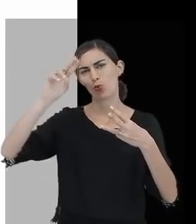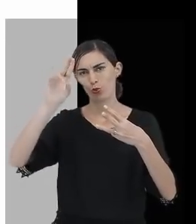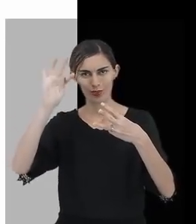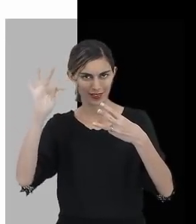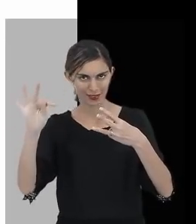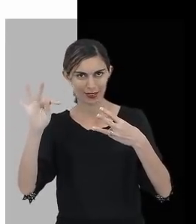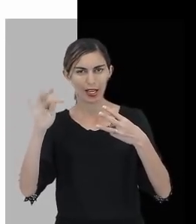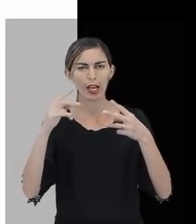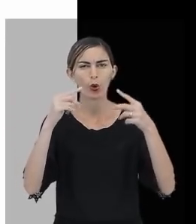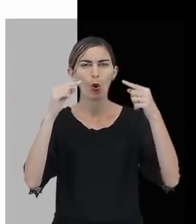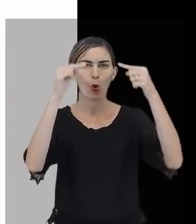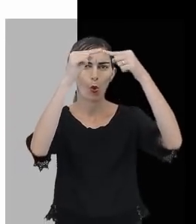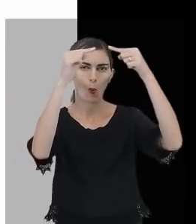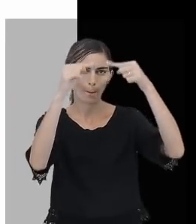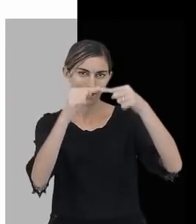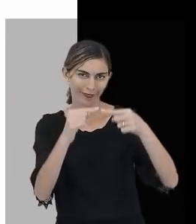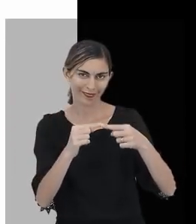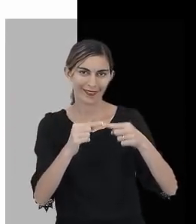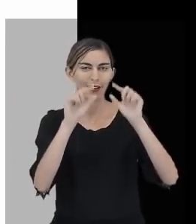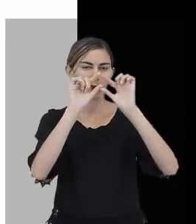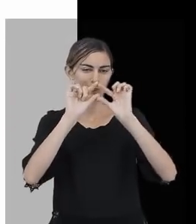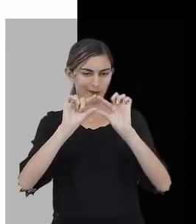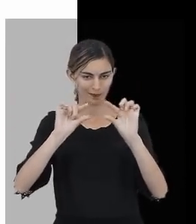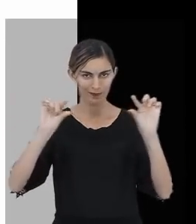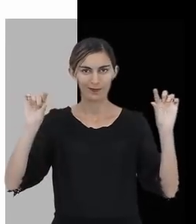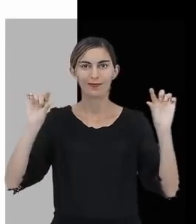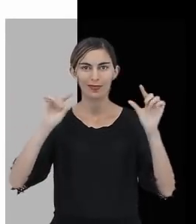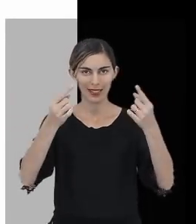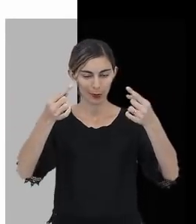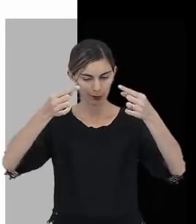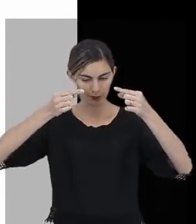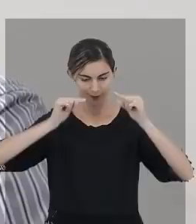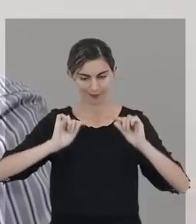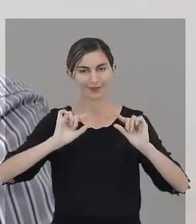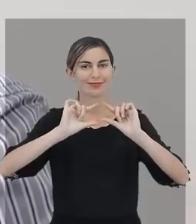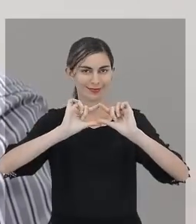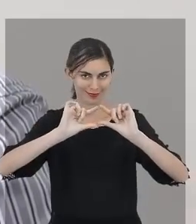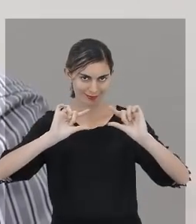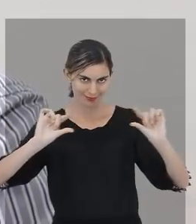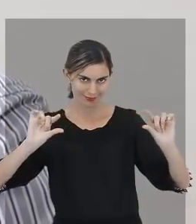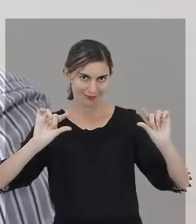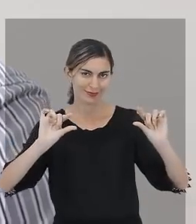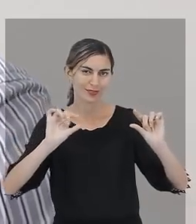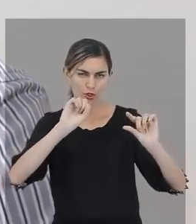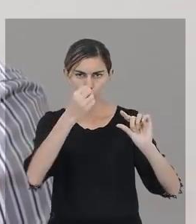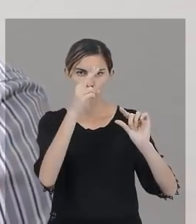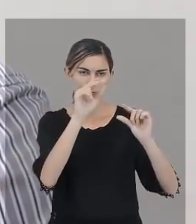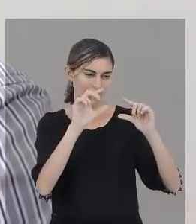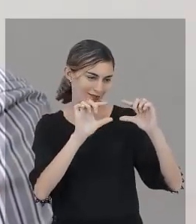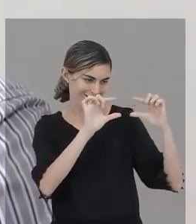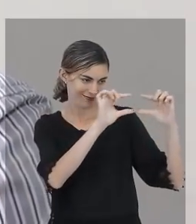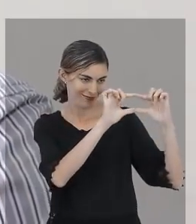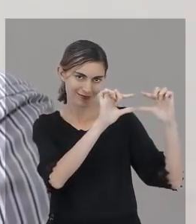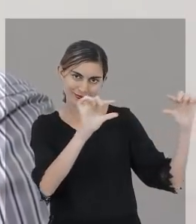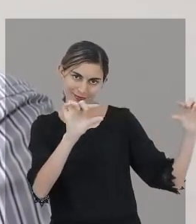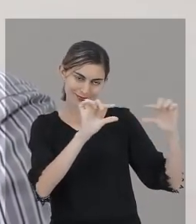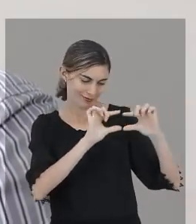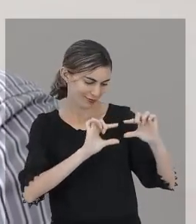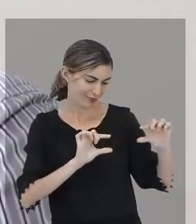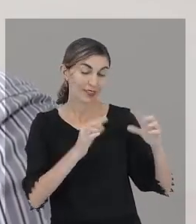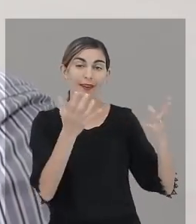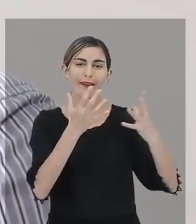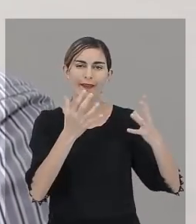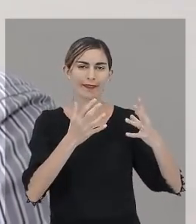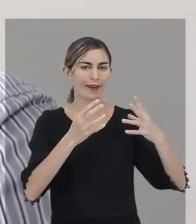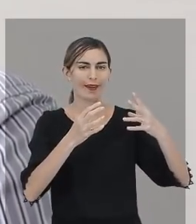forma relativa ao outro. Então vamos supor que você coloque um componente no canto superior esquerdo da sua aplicação